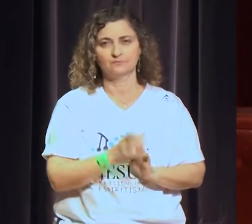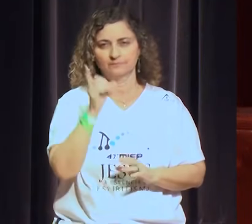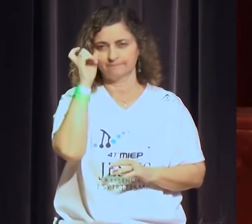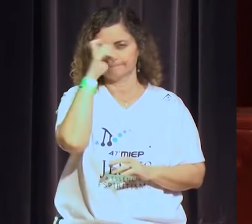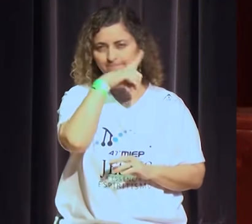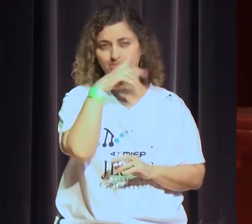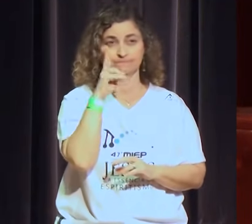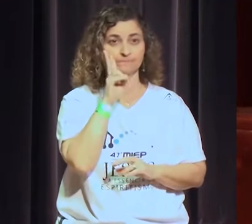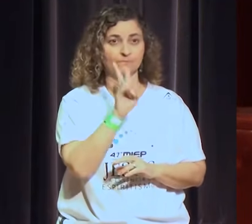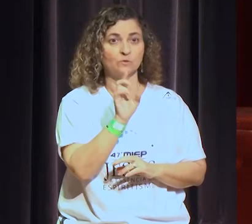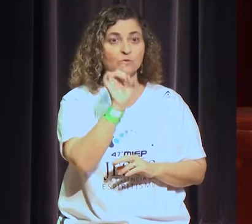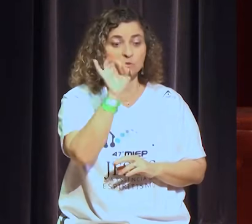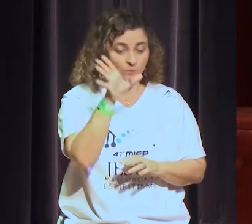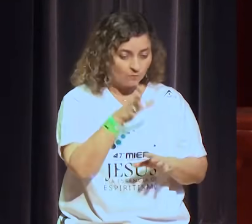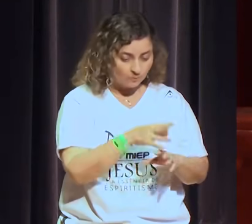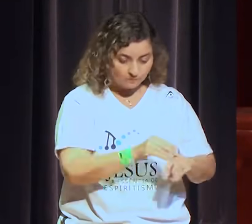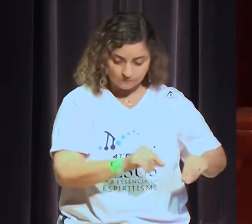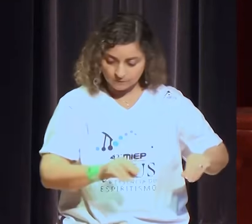por ano.